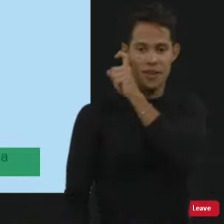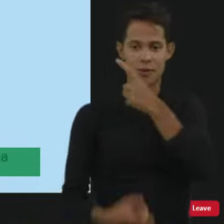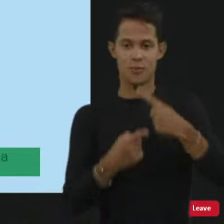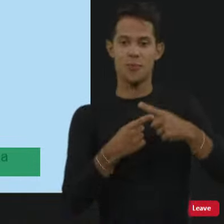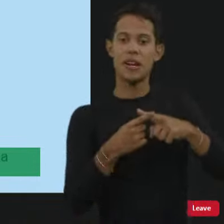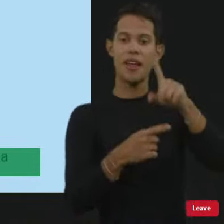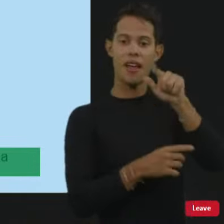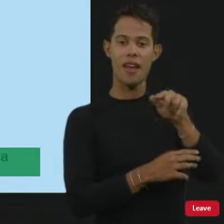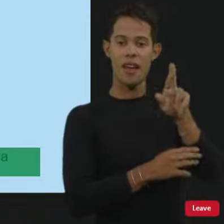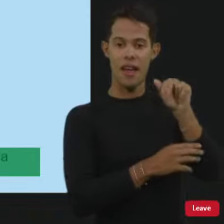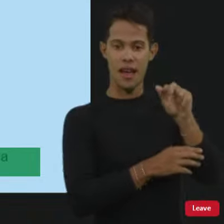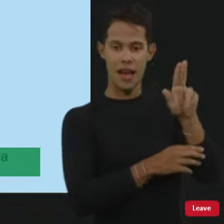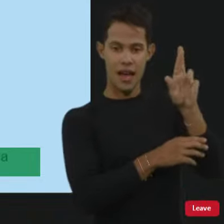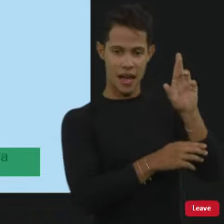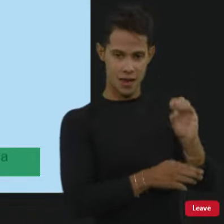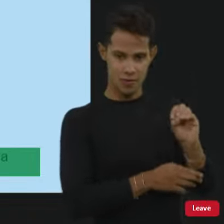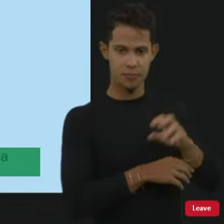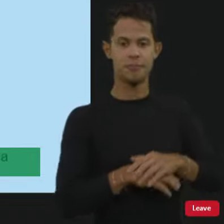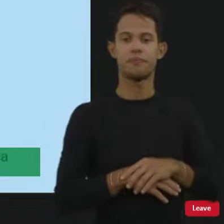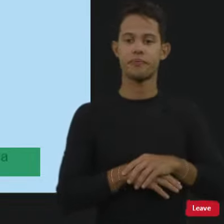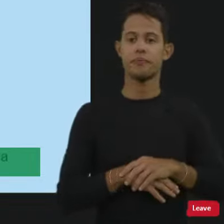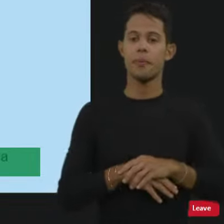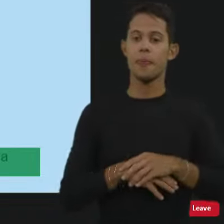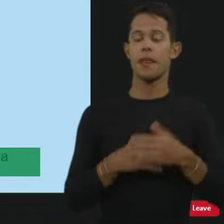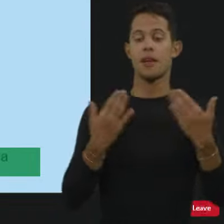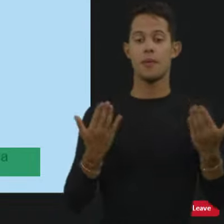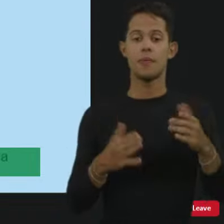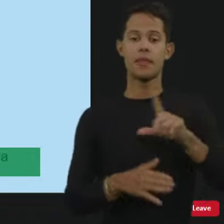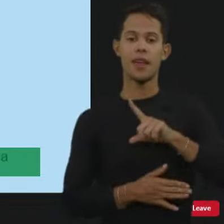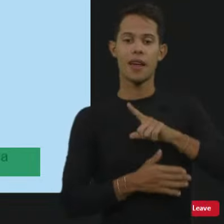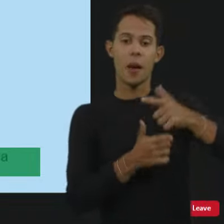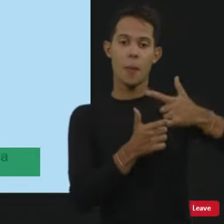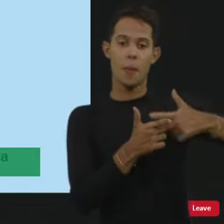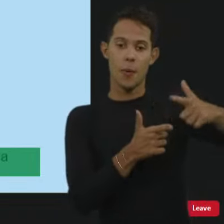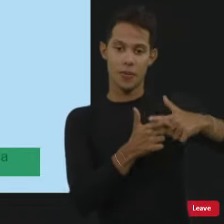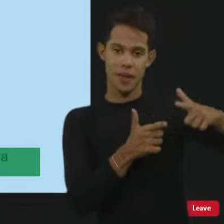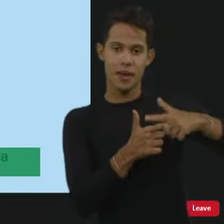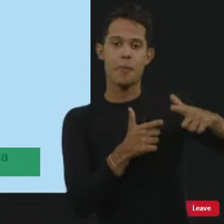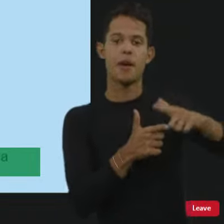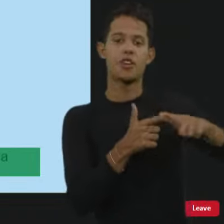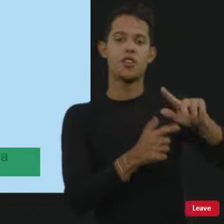Existem, então, crises recorrentes de edema, que é